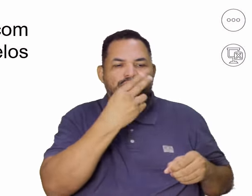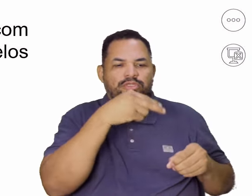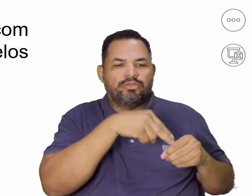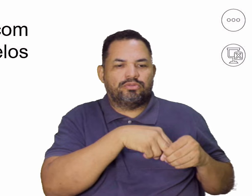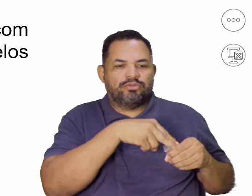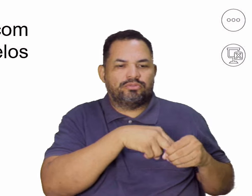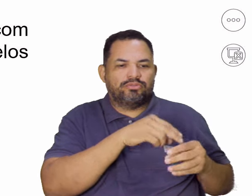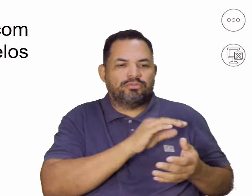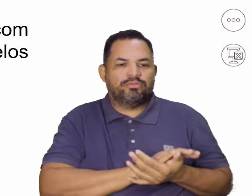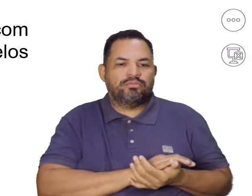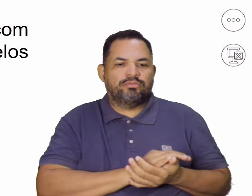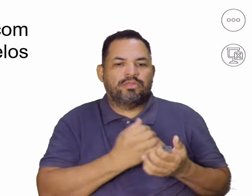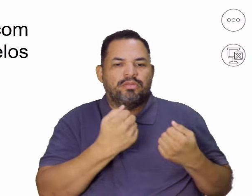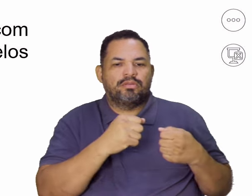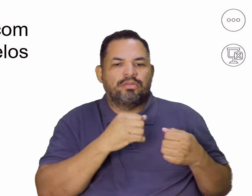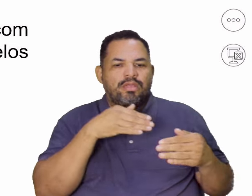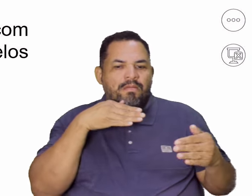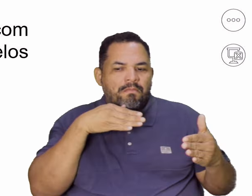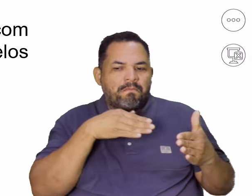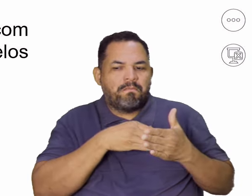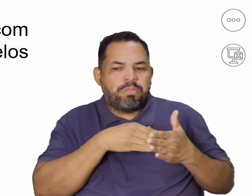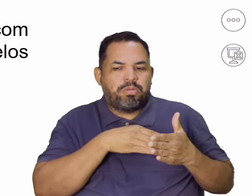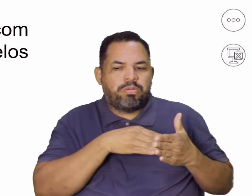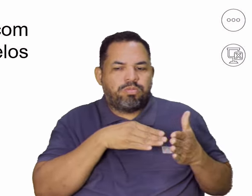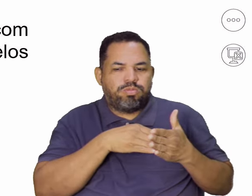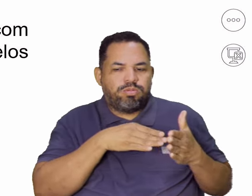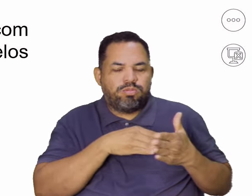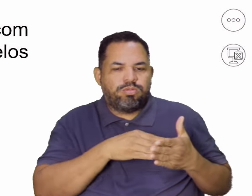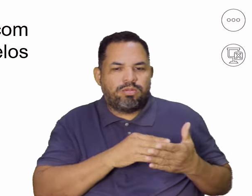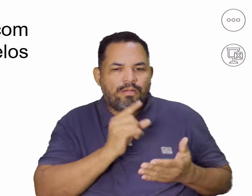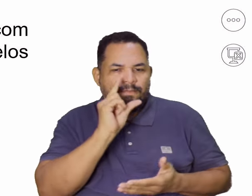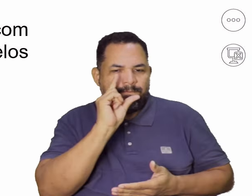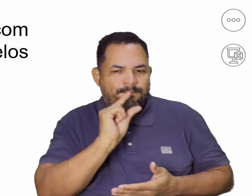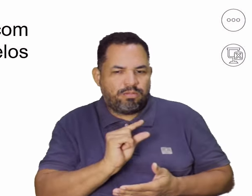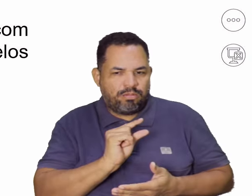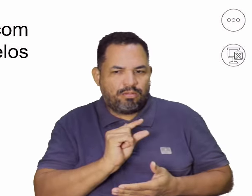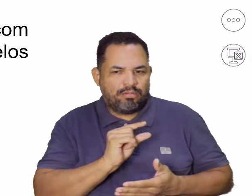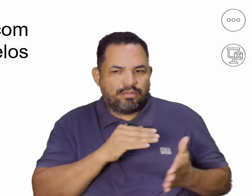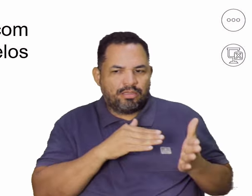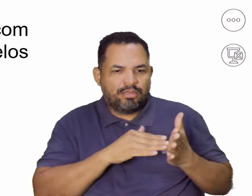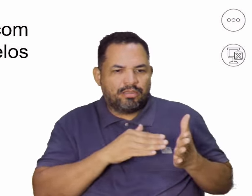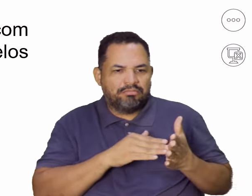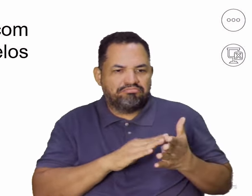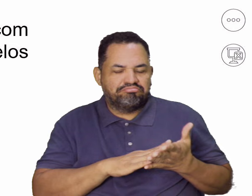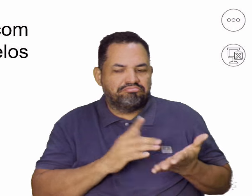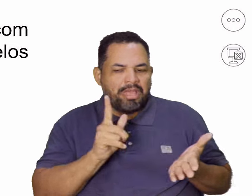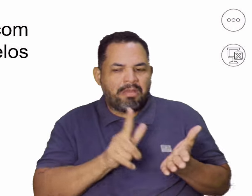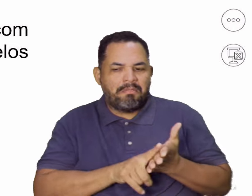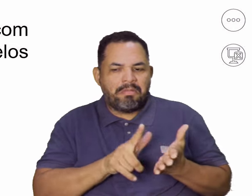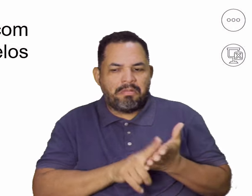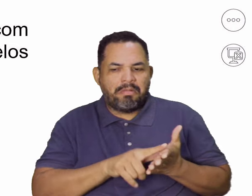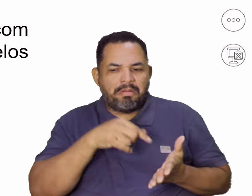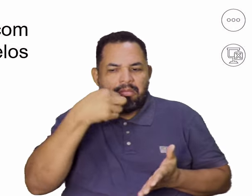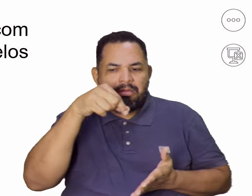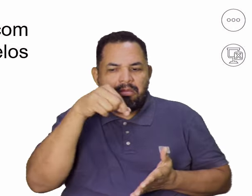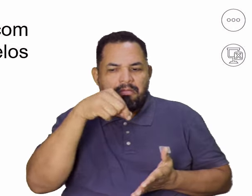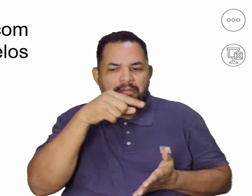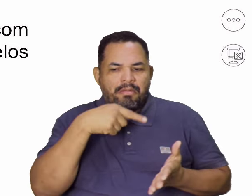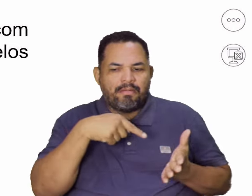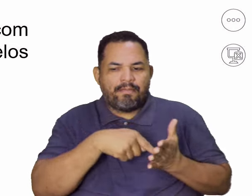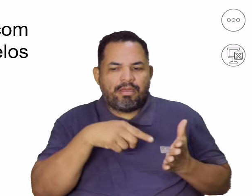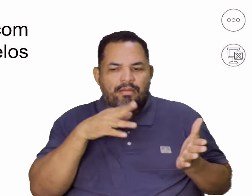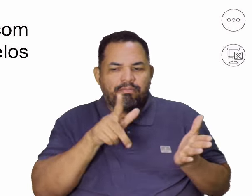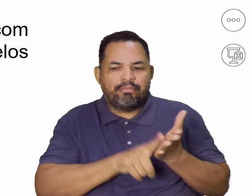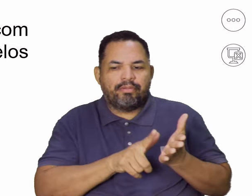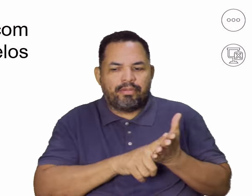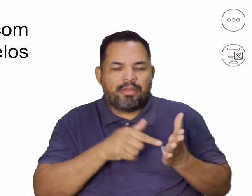nêutrons e o poder de penetração é pequeno sendo retido até mesmo por uma folha de